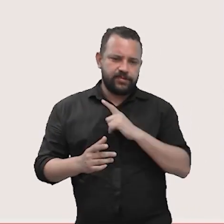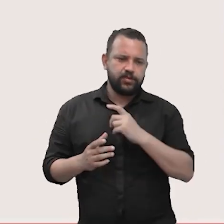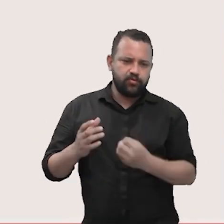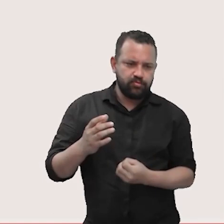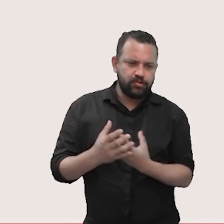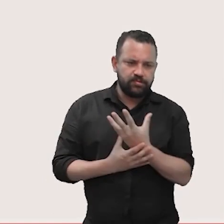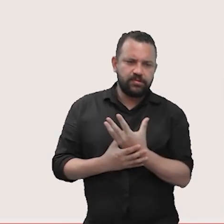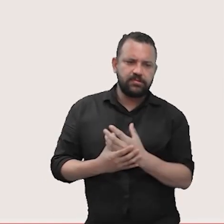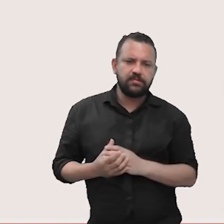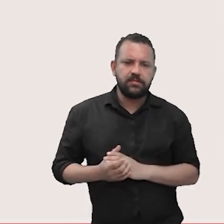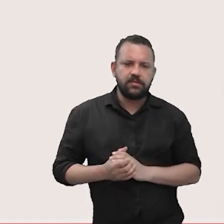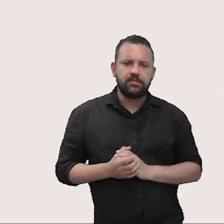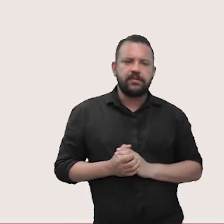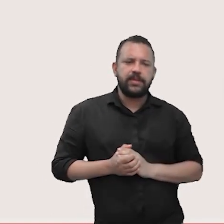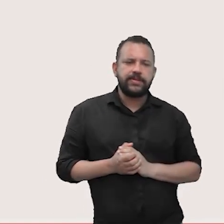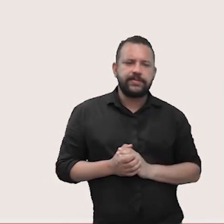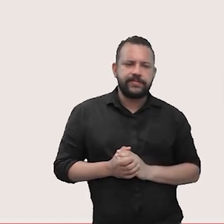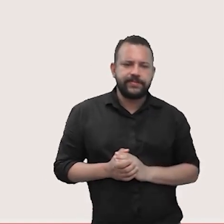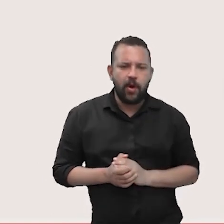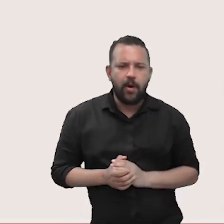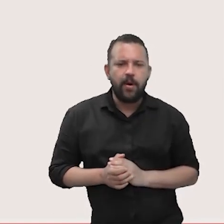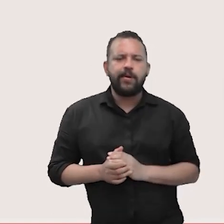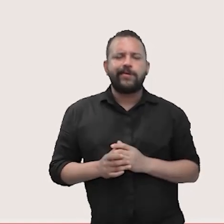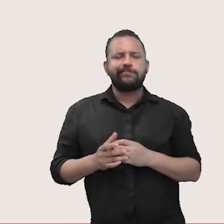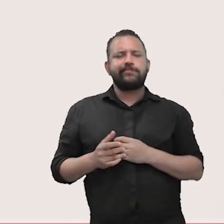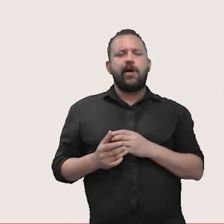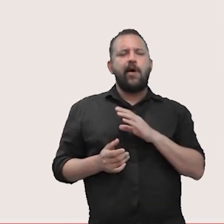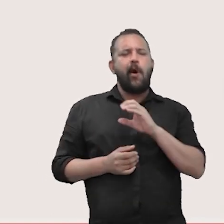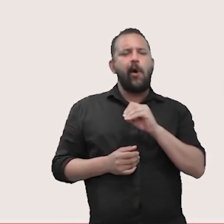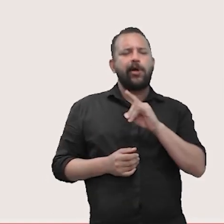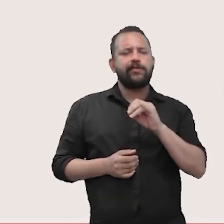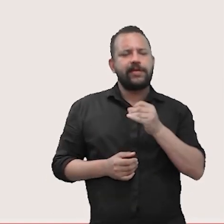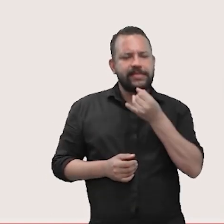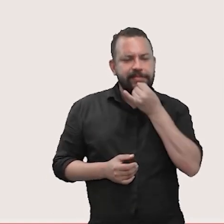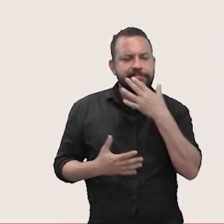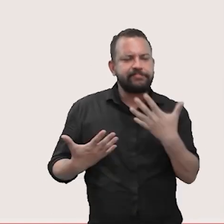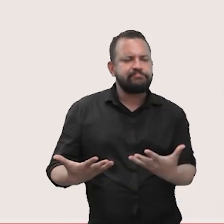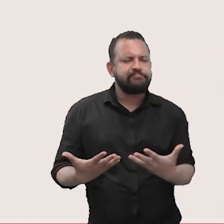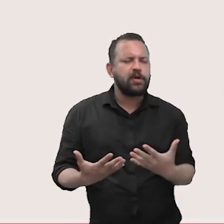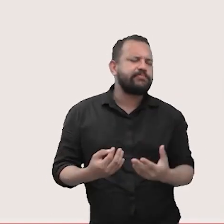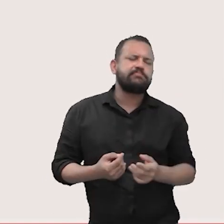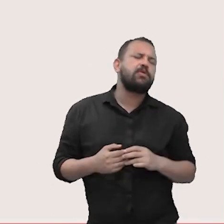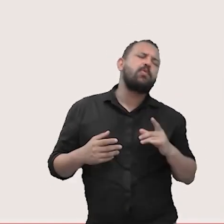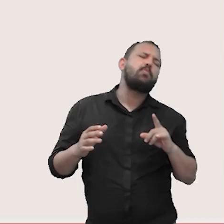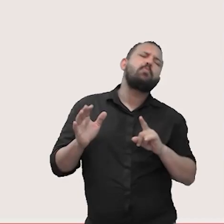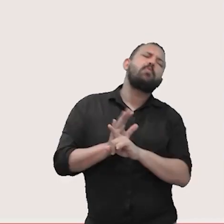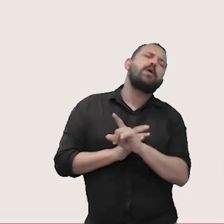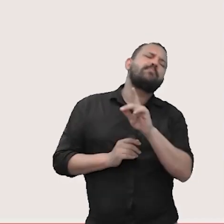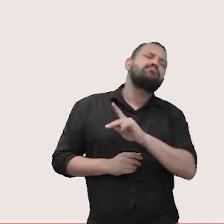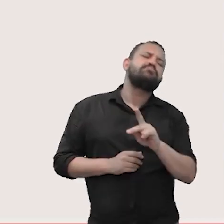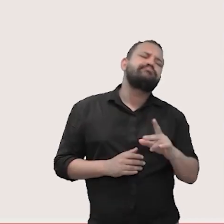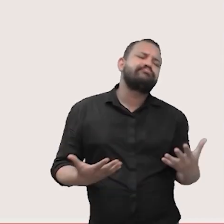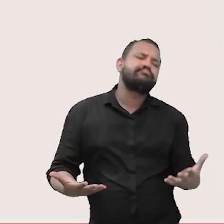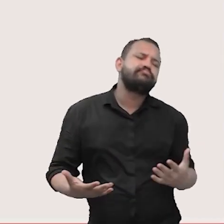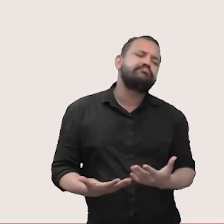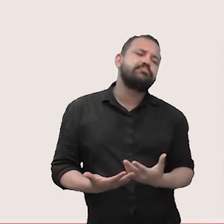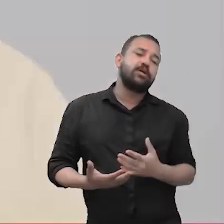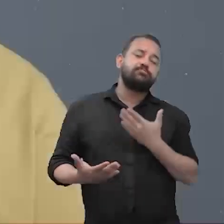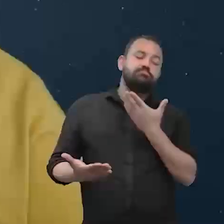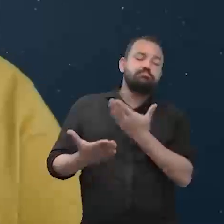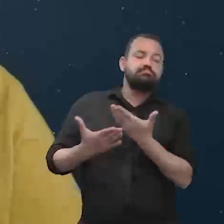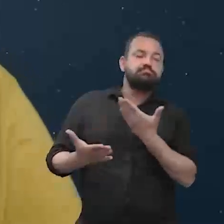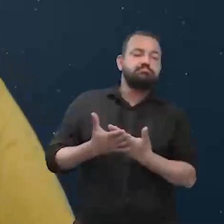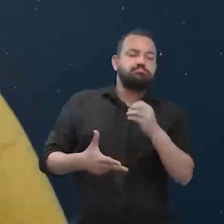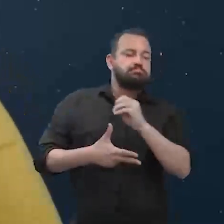tá? Então, o código, por exemplo, o que seria isso, professor? Eu venho estudando essa parte aí para o Enem